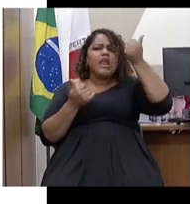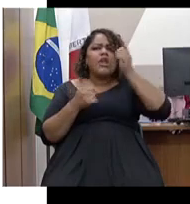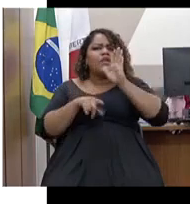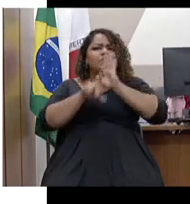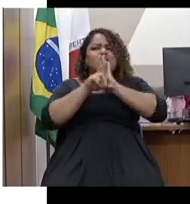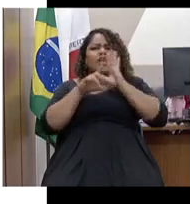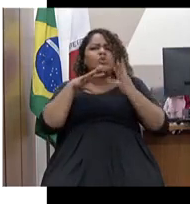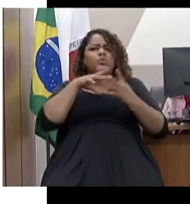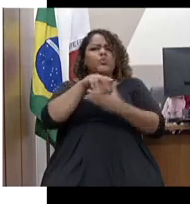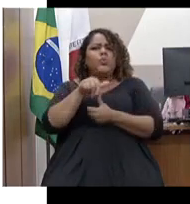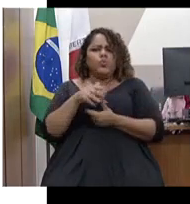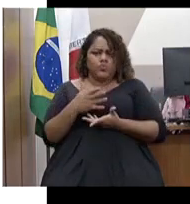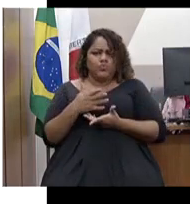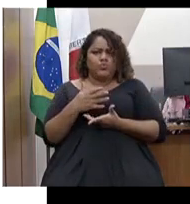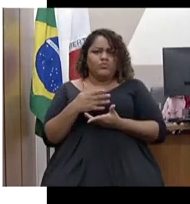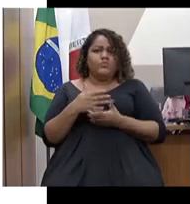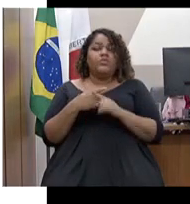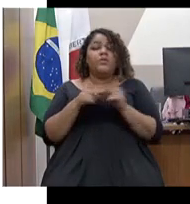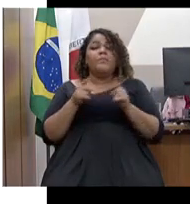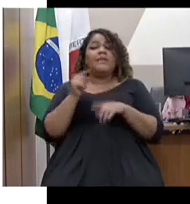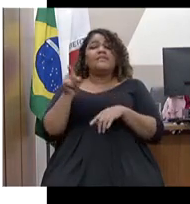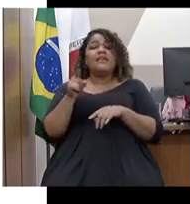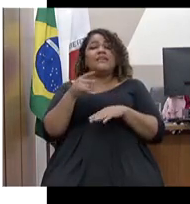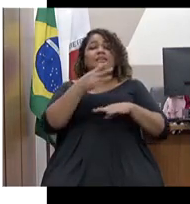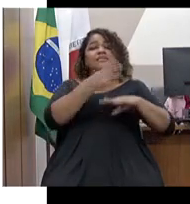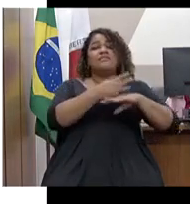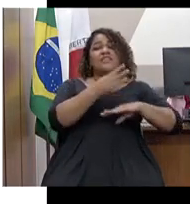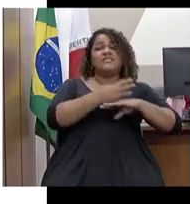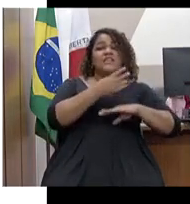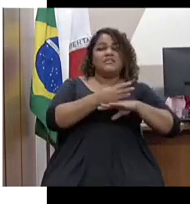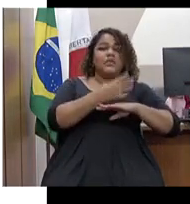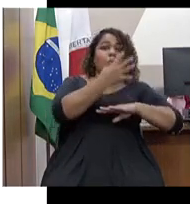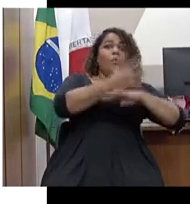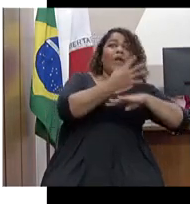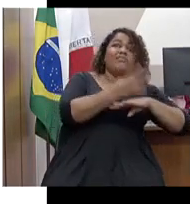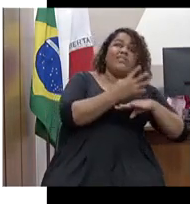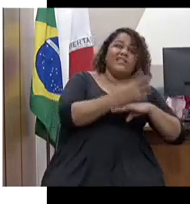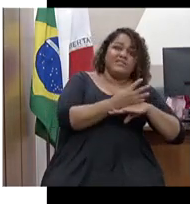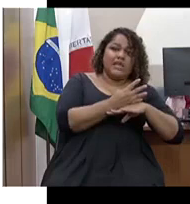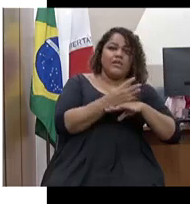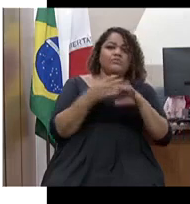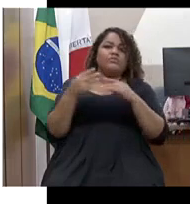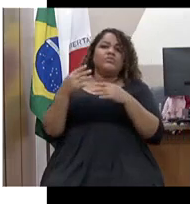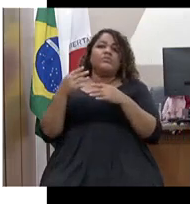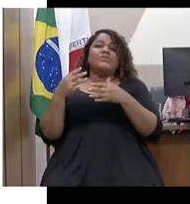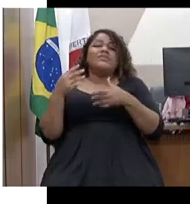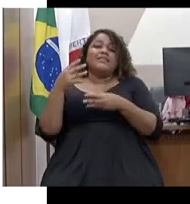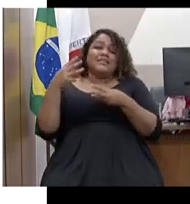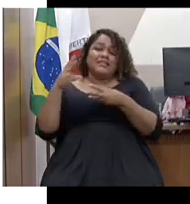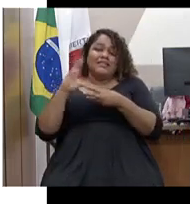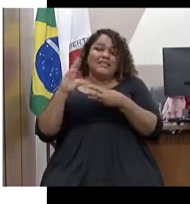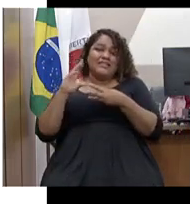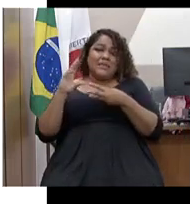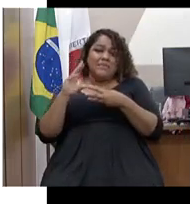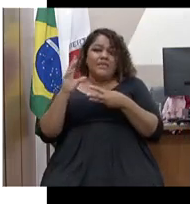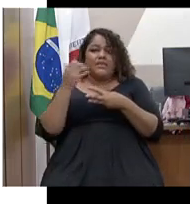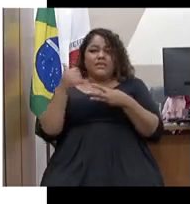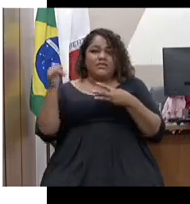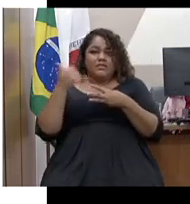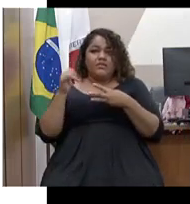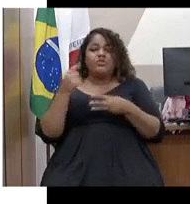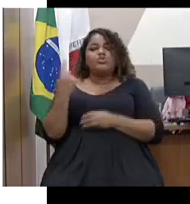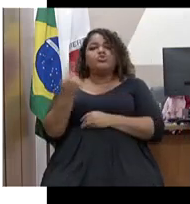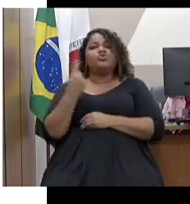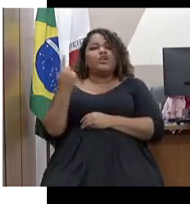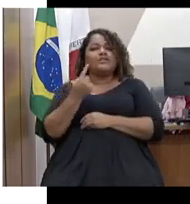mas agora se você pega um terceiro exame quarteirizado da Cemig fazendo fazendo trabalho no interior sozinho de moto de noite